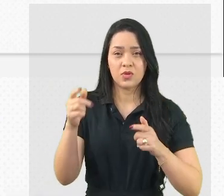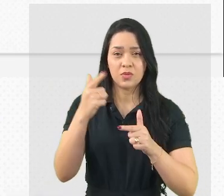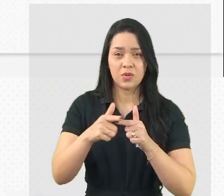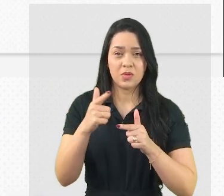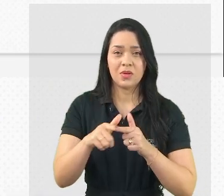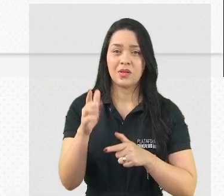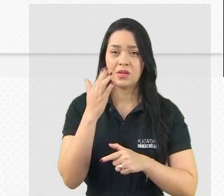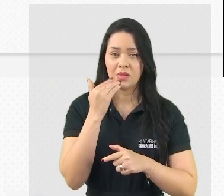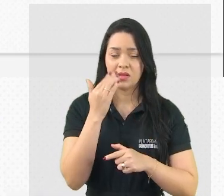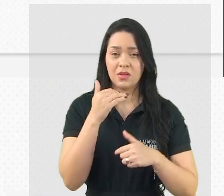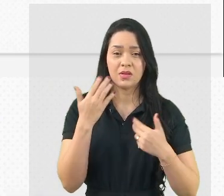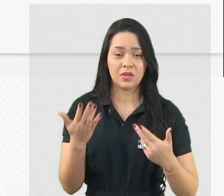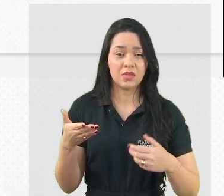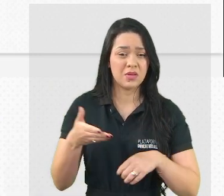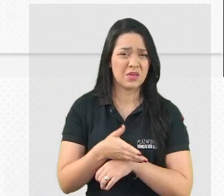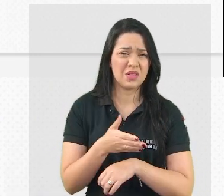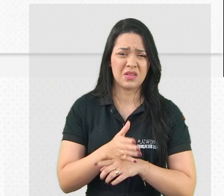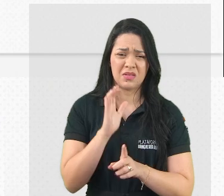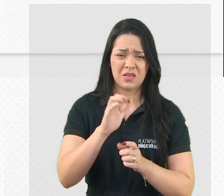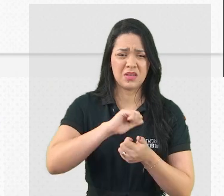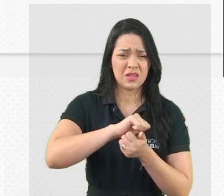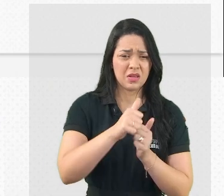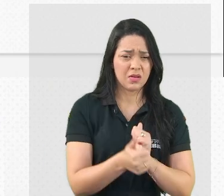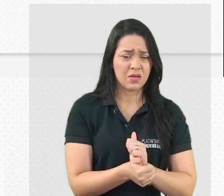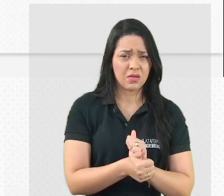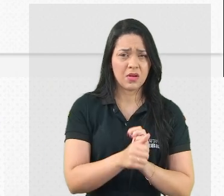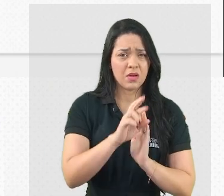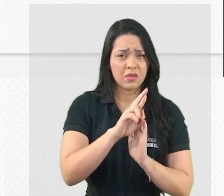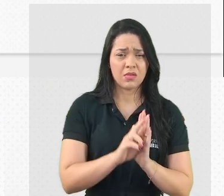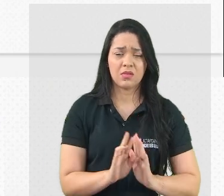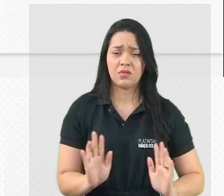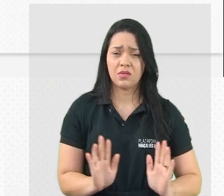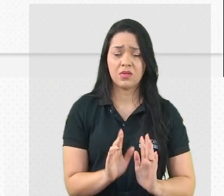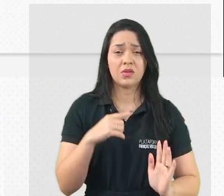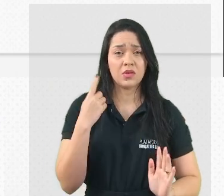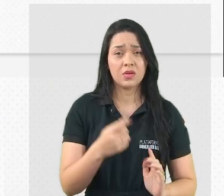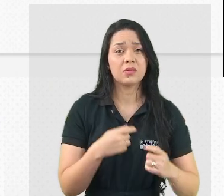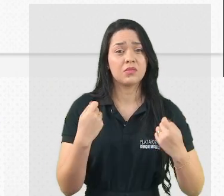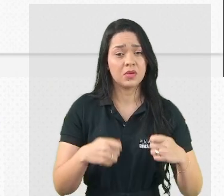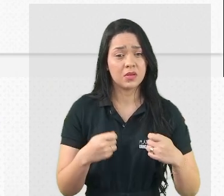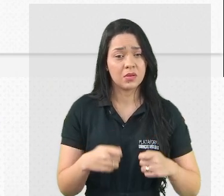alimentares. Não entrem nessa de se adequar a determinado padrão. Nós